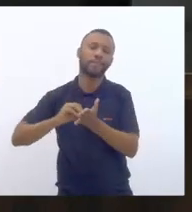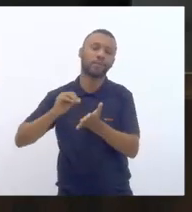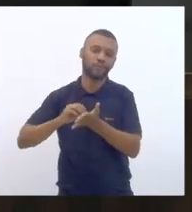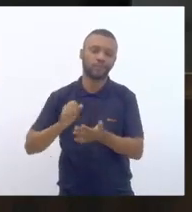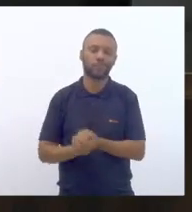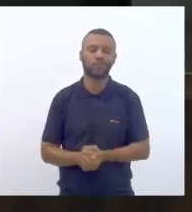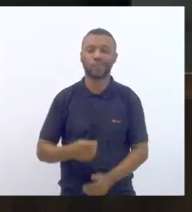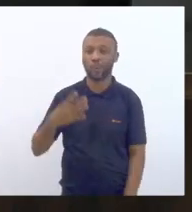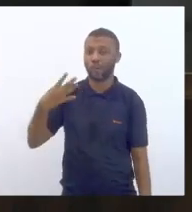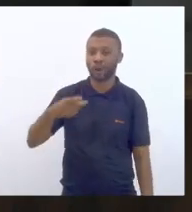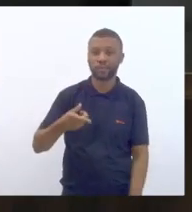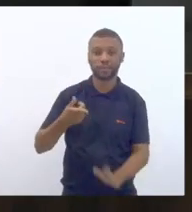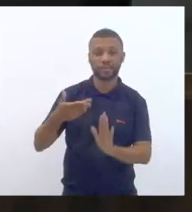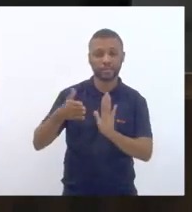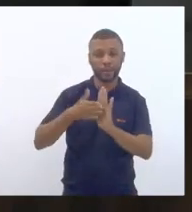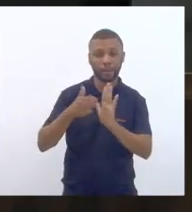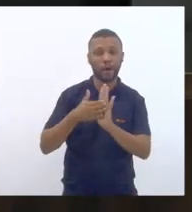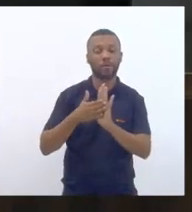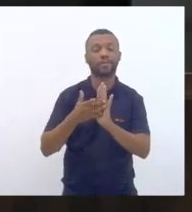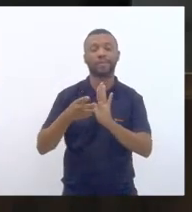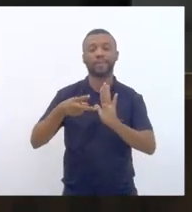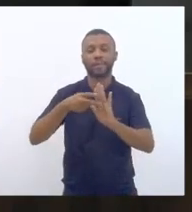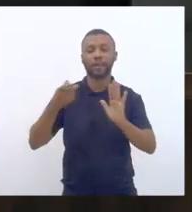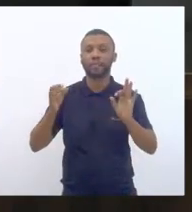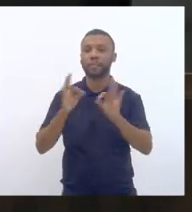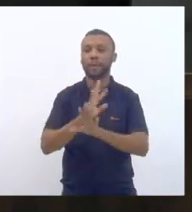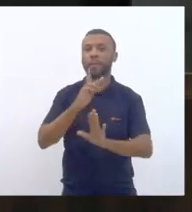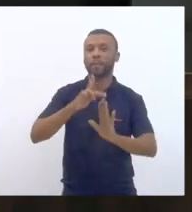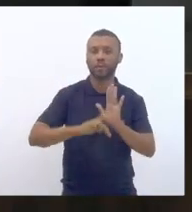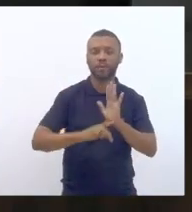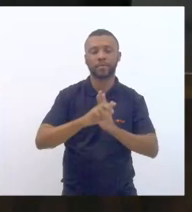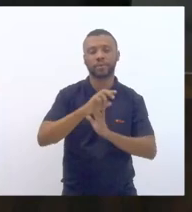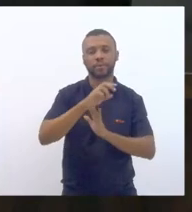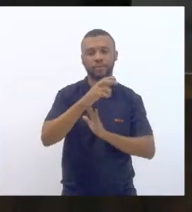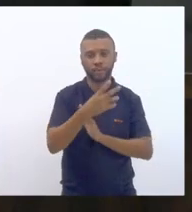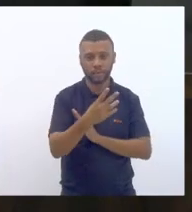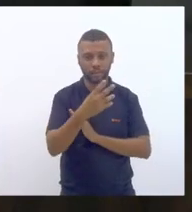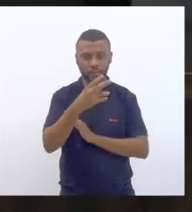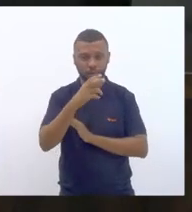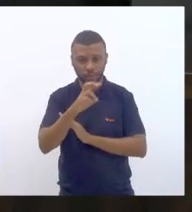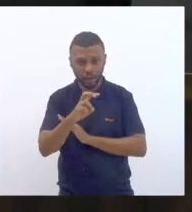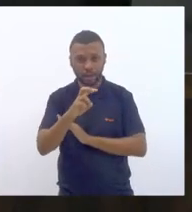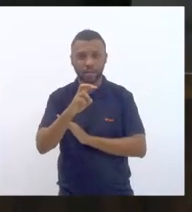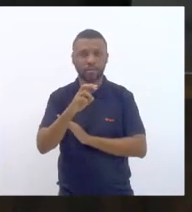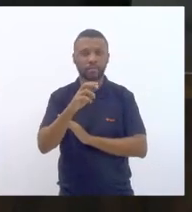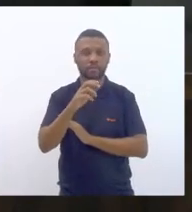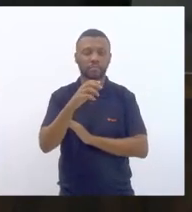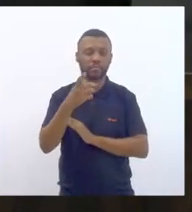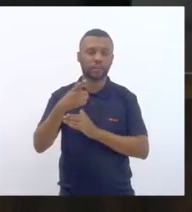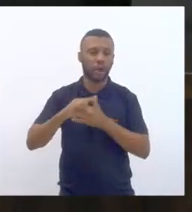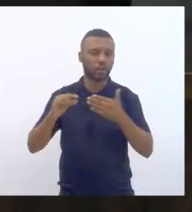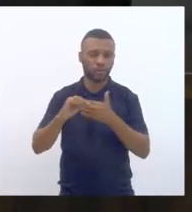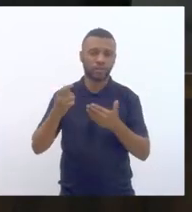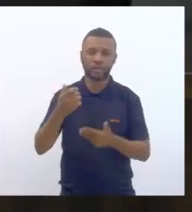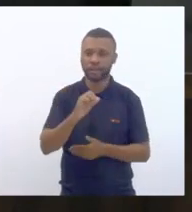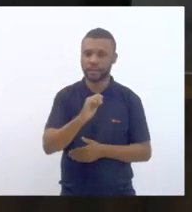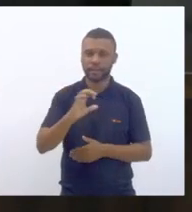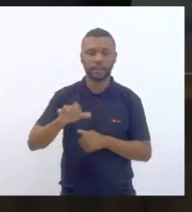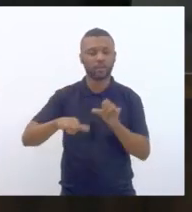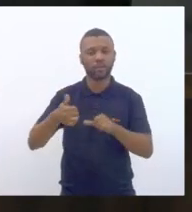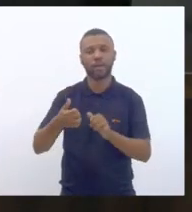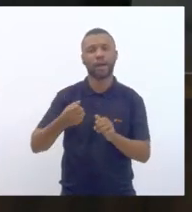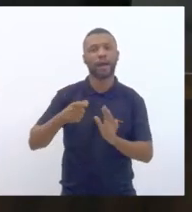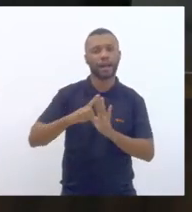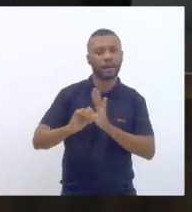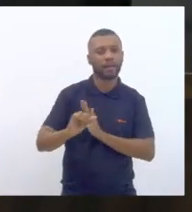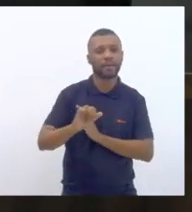Quarto da pauta, veto total aposto ao projeto de lei 5144 de 21, de autoria do deputado André Siciliano, que altera a lei